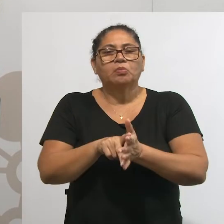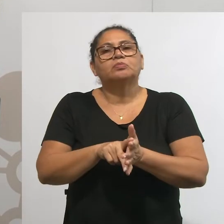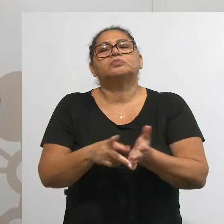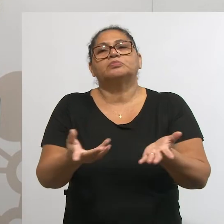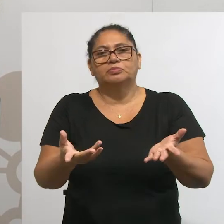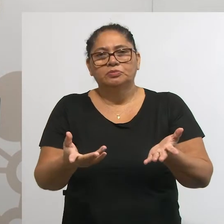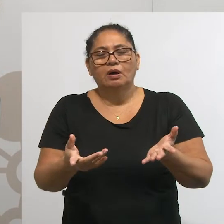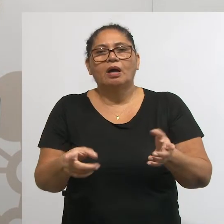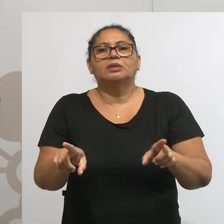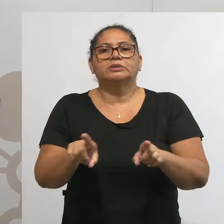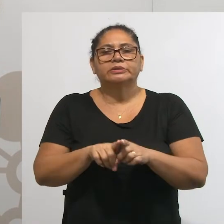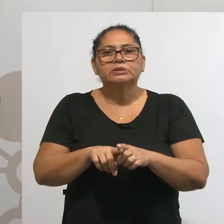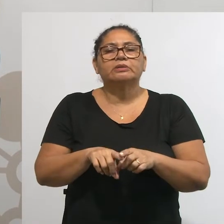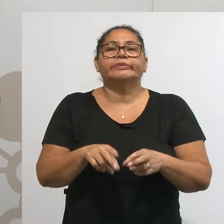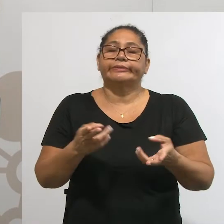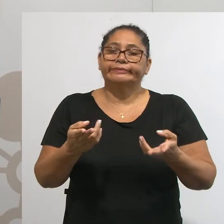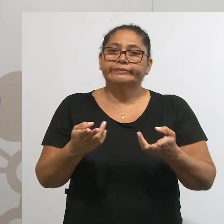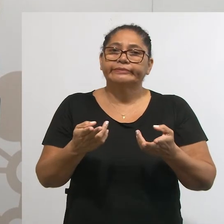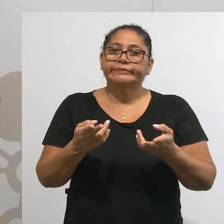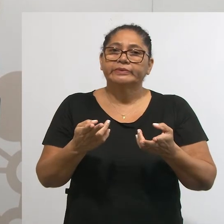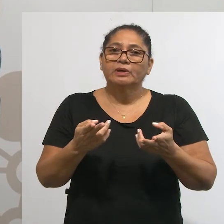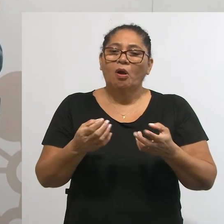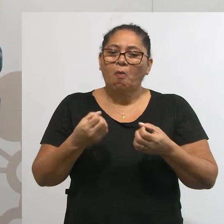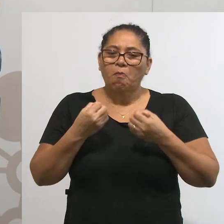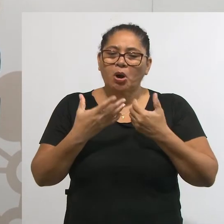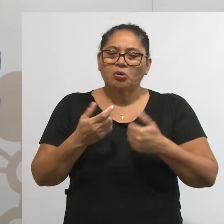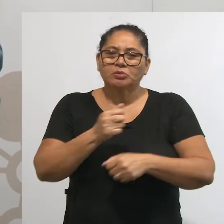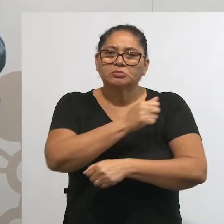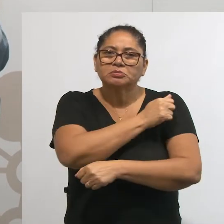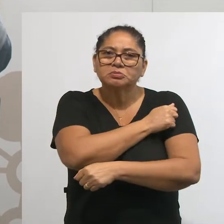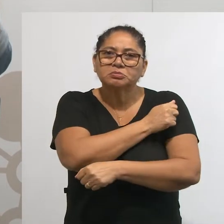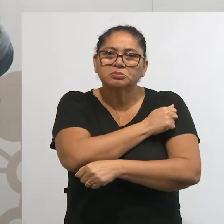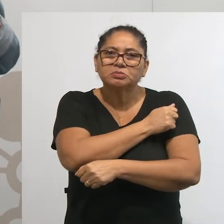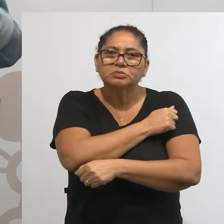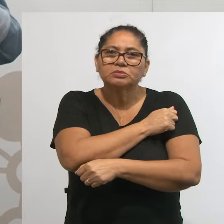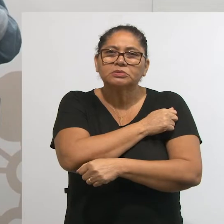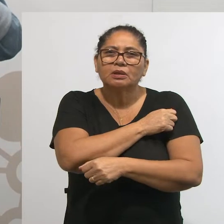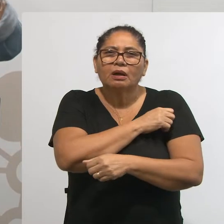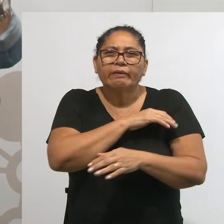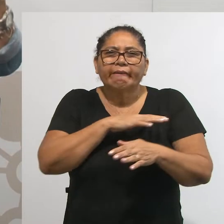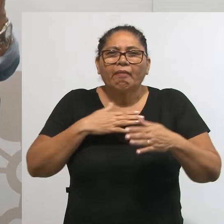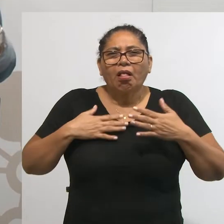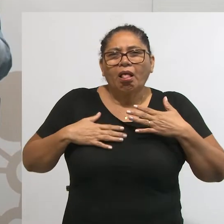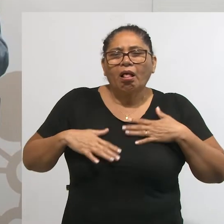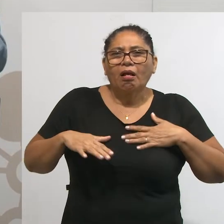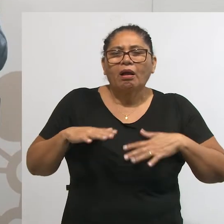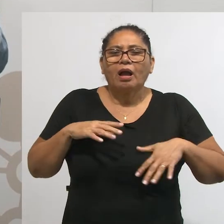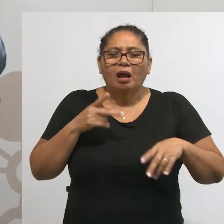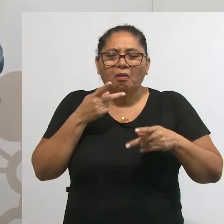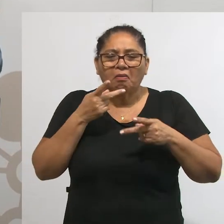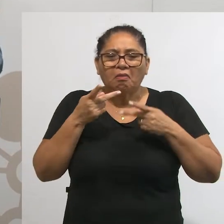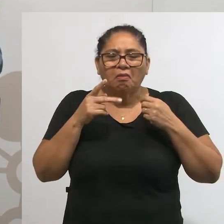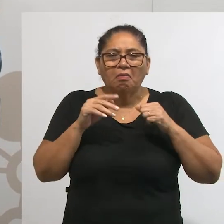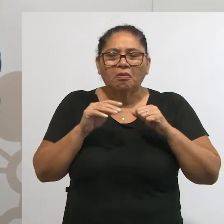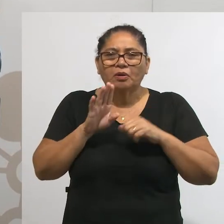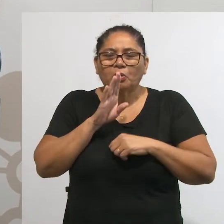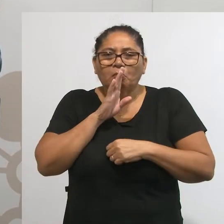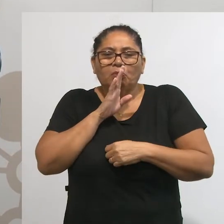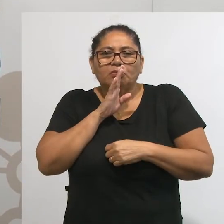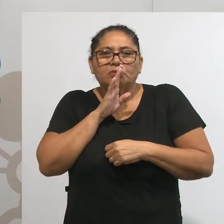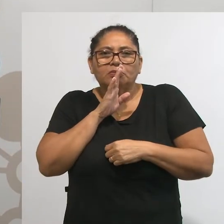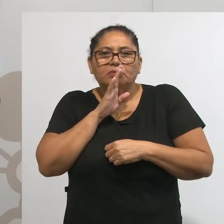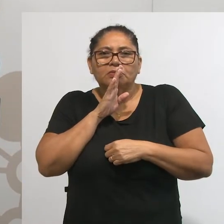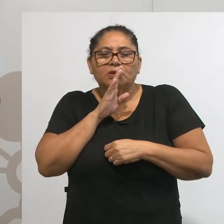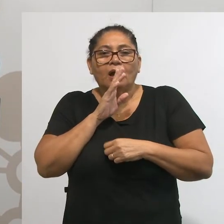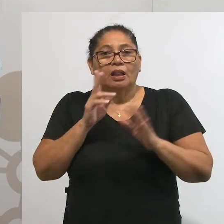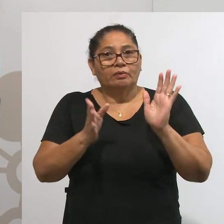gente tem isso também, né? Porque às vezes a gente acha que o bom aluno é aquele aluno, né, ordeiro, aquele aluno que não fala. E na proposta